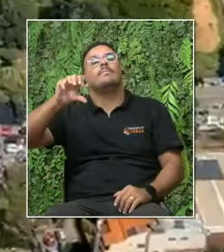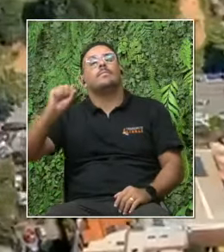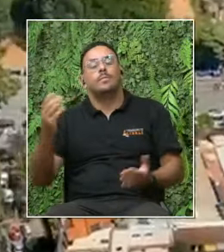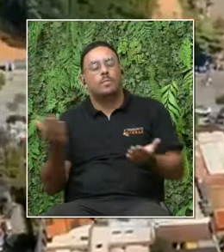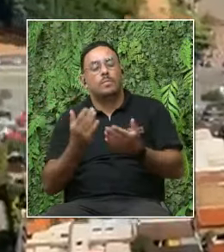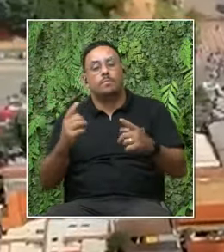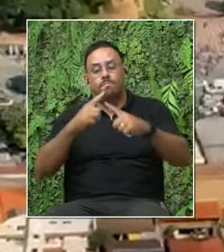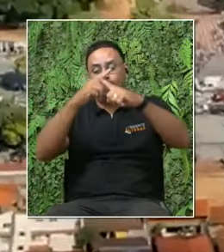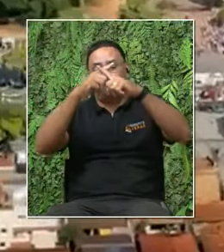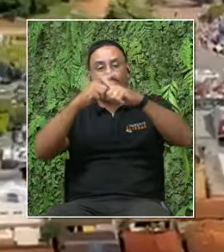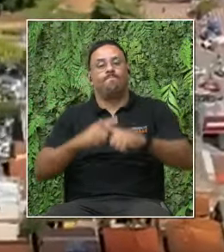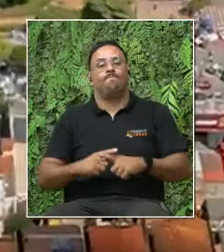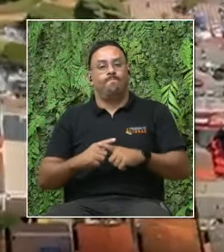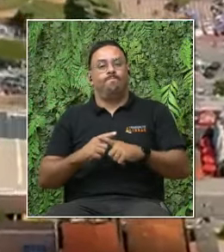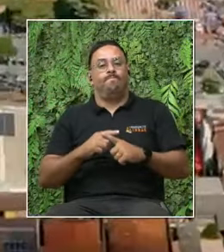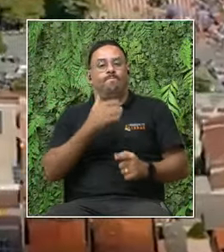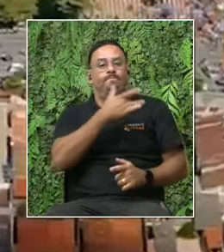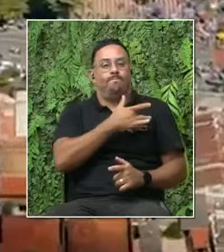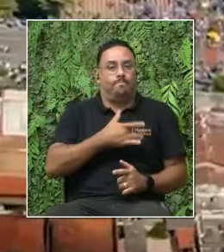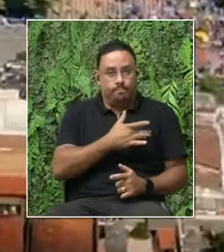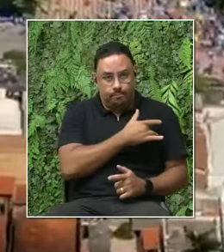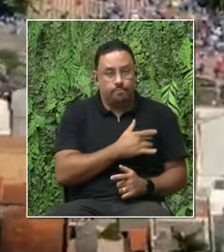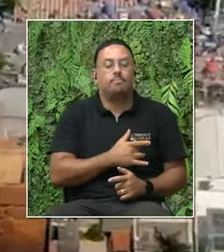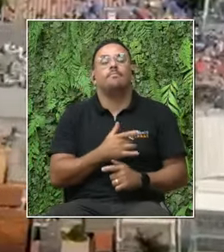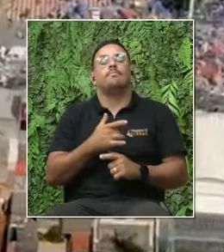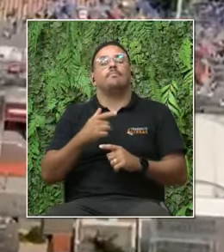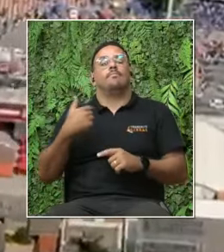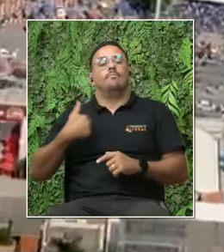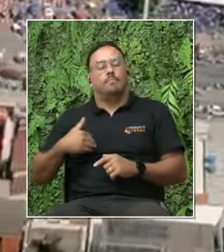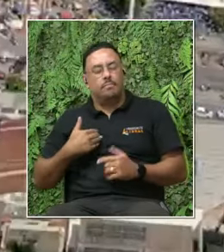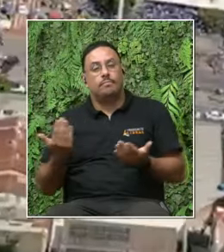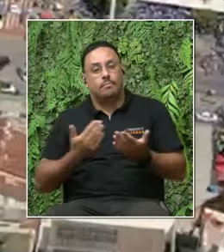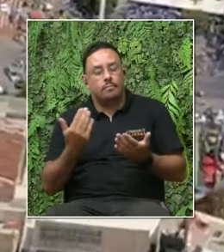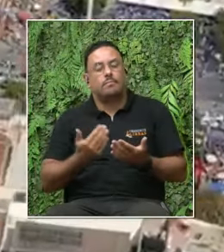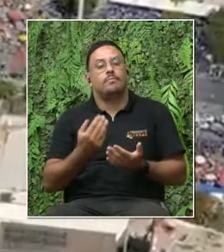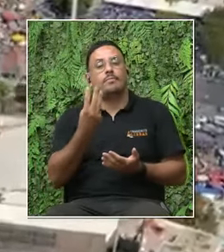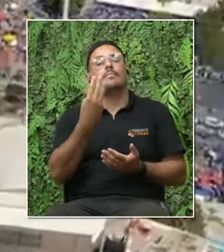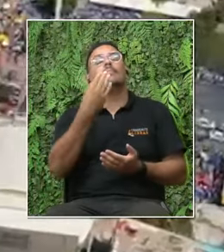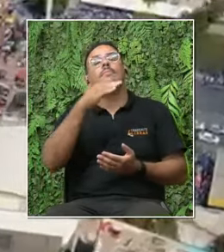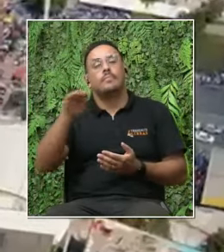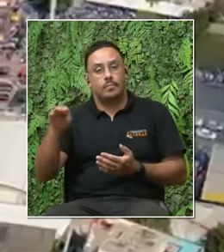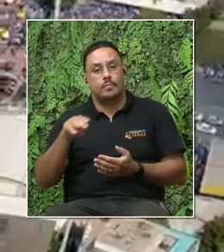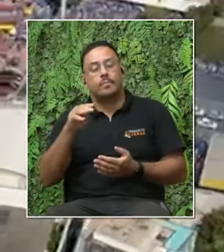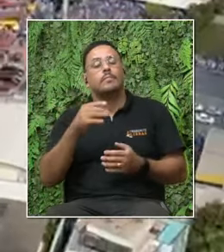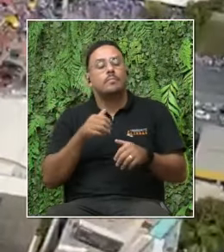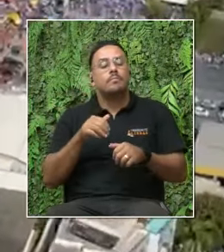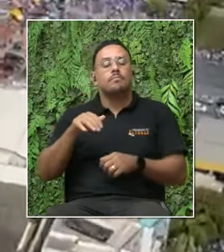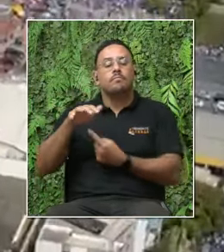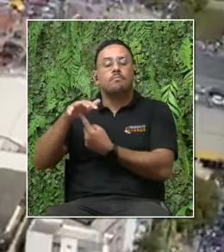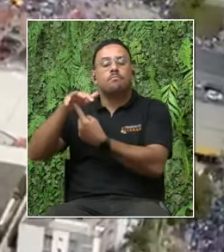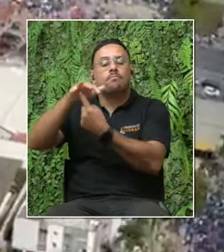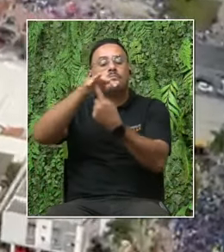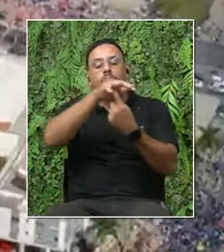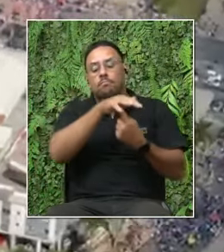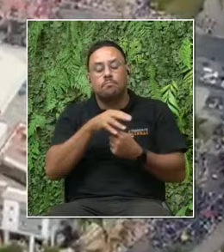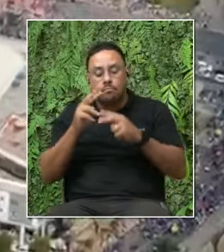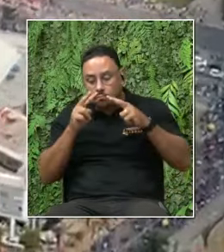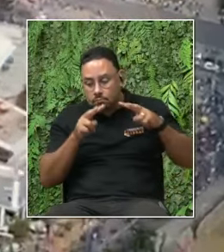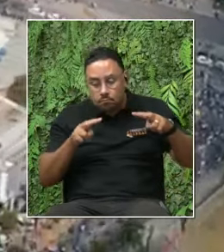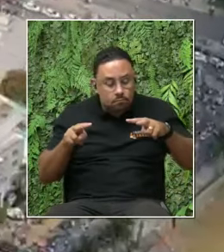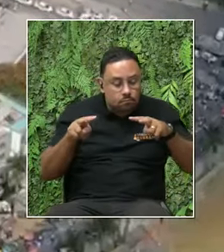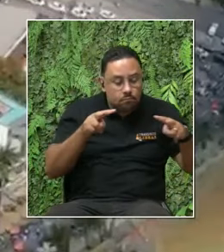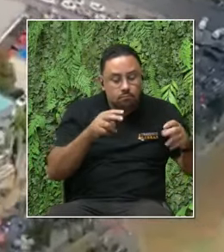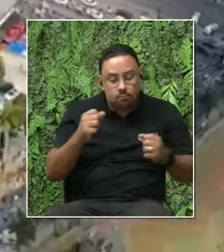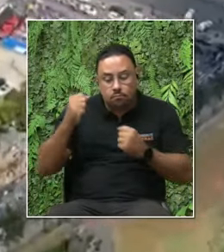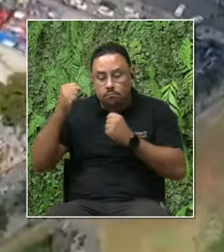decisão Cruzeiro e Atlético a bola vai rolar às 33:30 neste momento estamos sobrevoando o Mineirão e vendo a torcida do